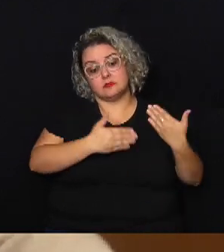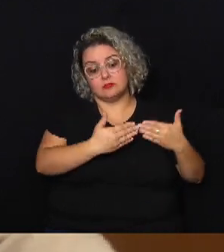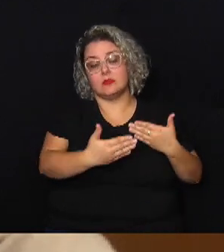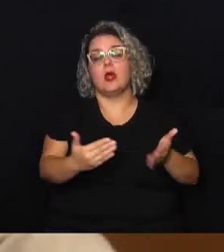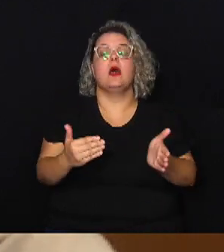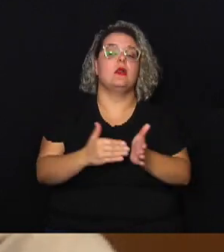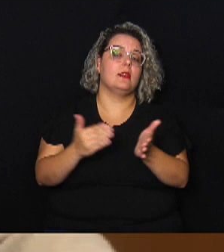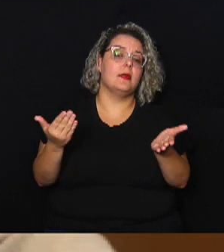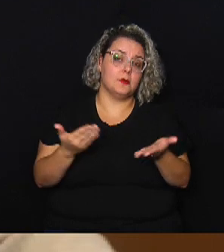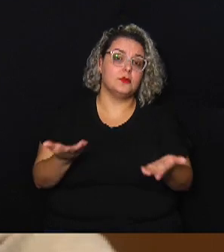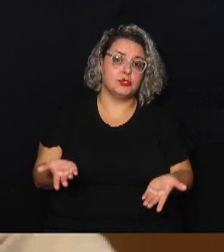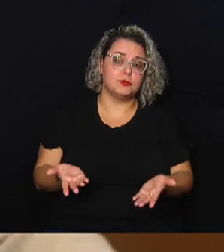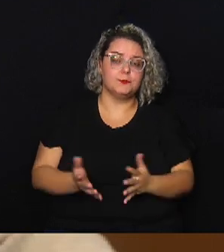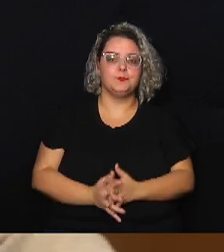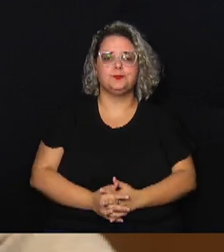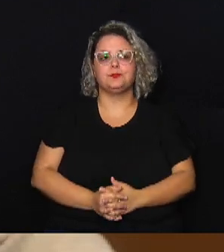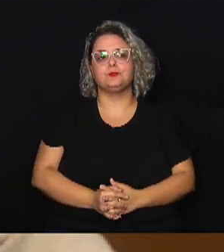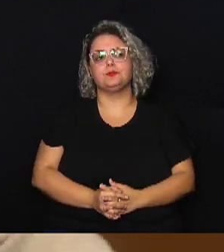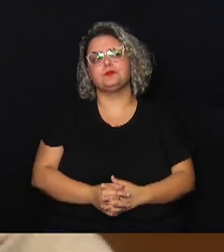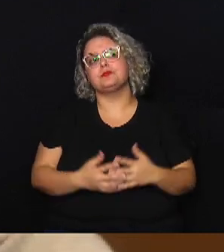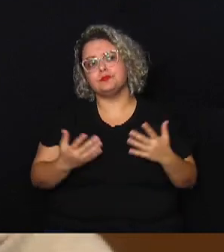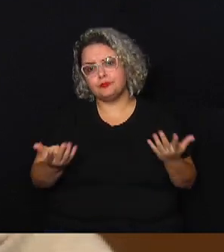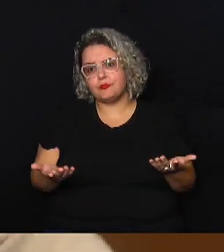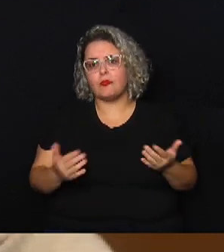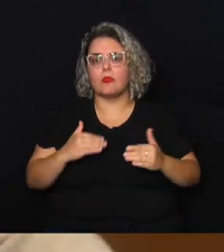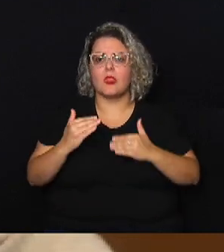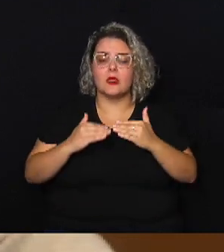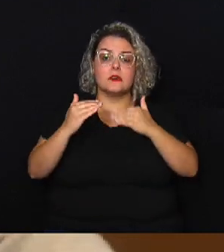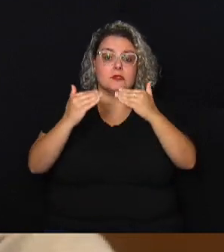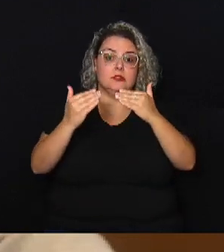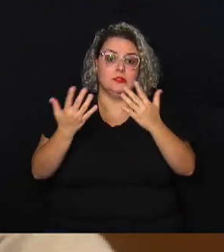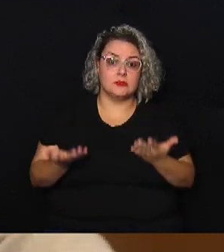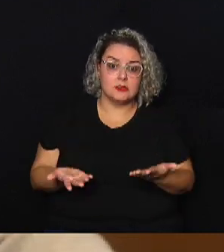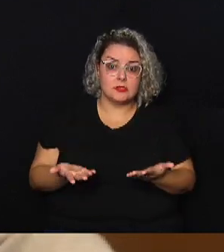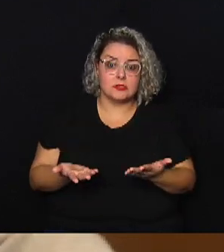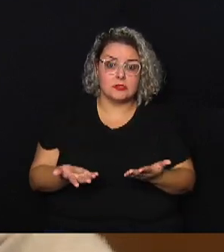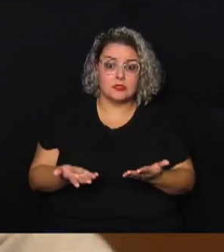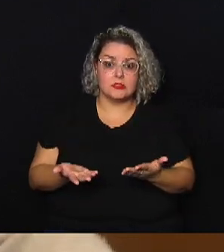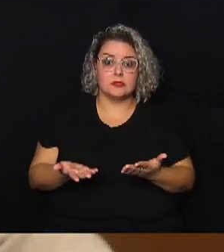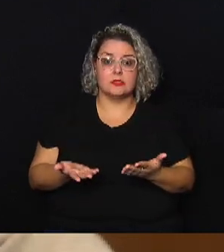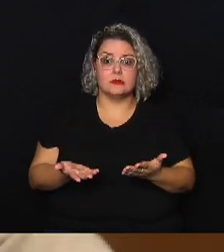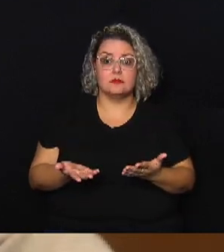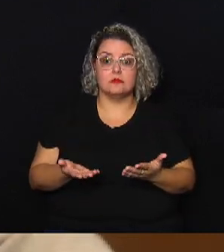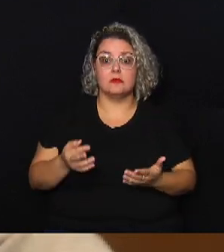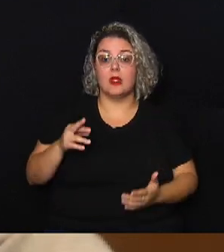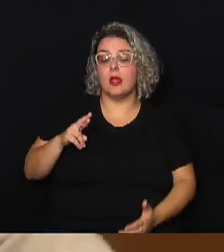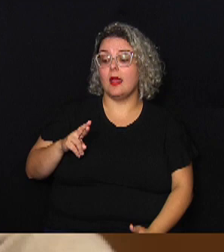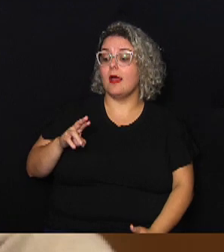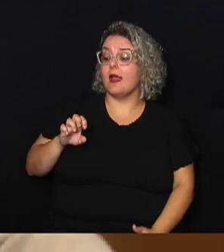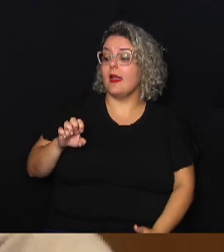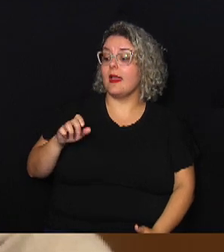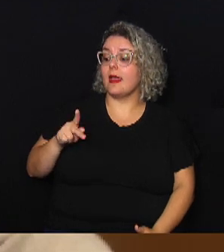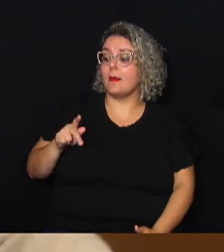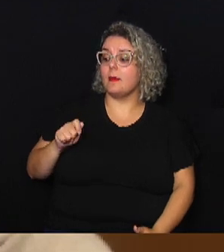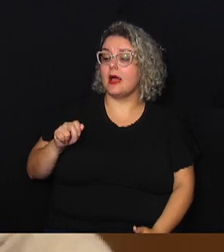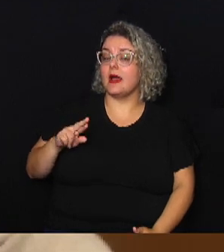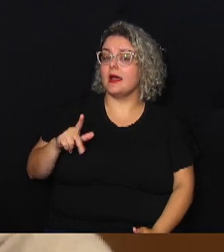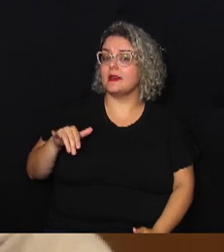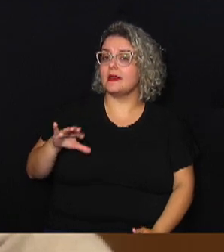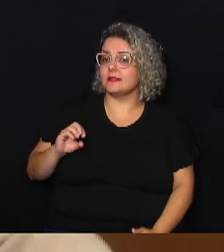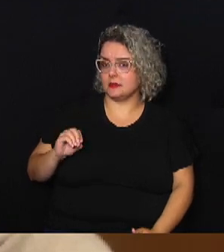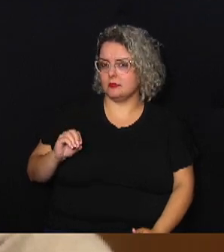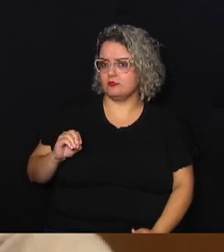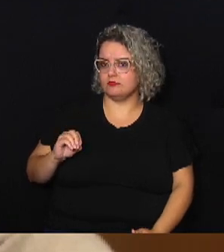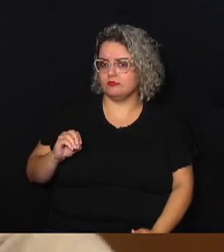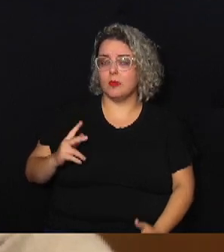hoje. E ela se desenvolveu muito na reparação, né? Então, a cirurgia plástica,